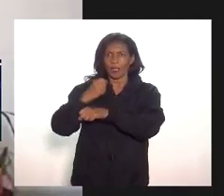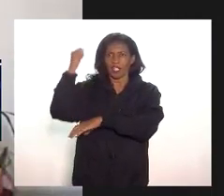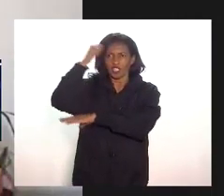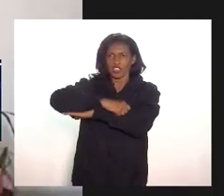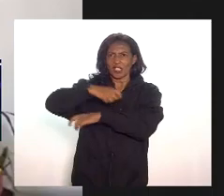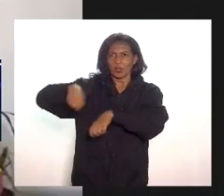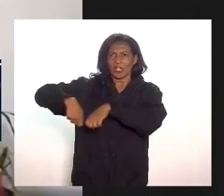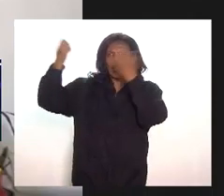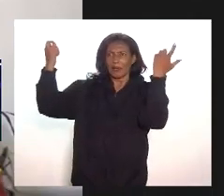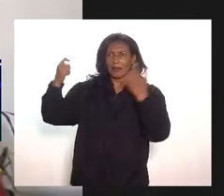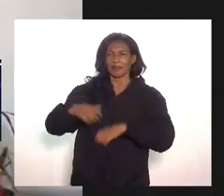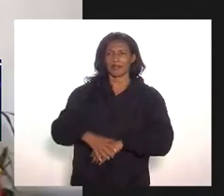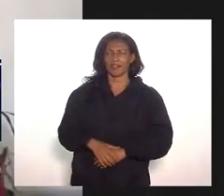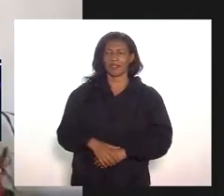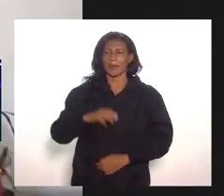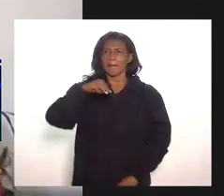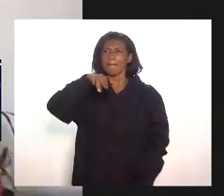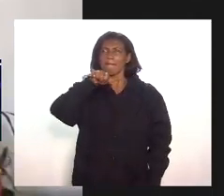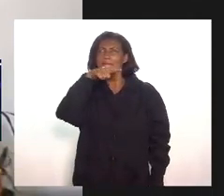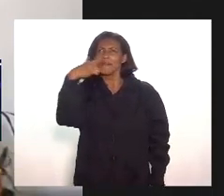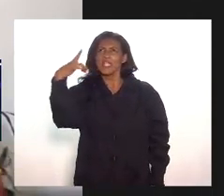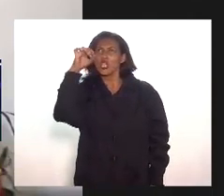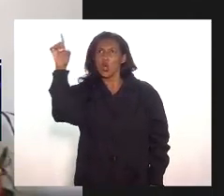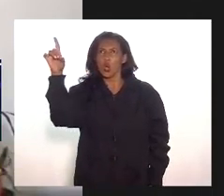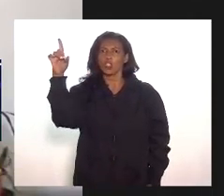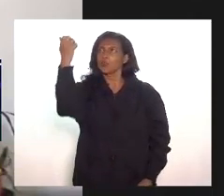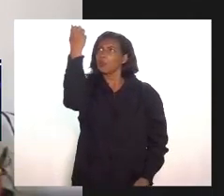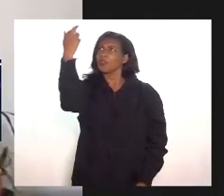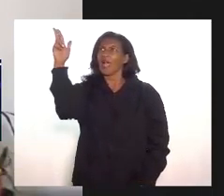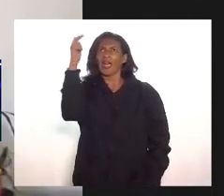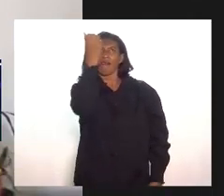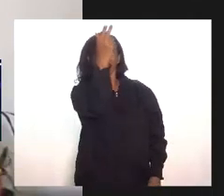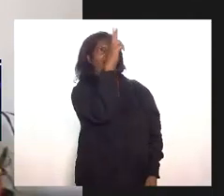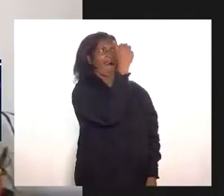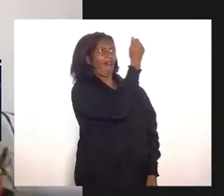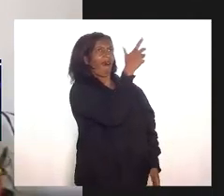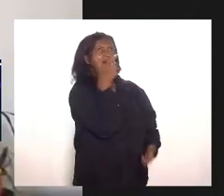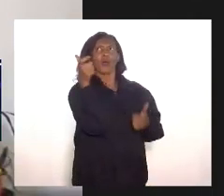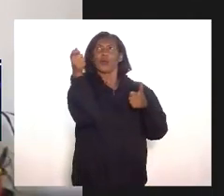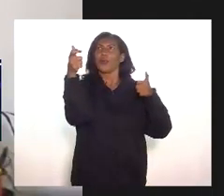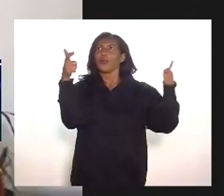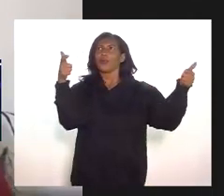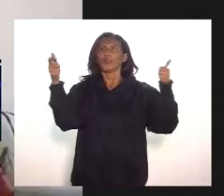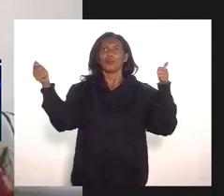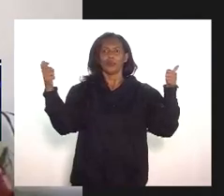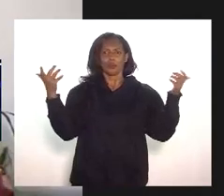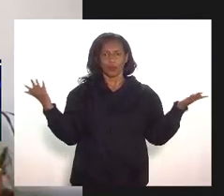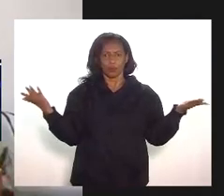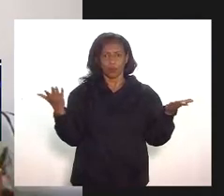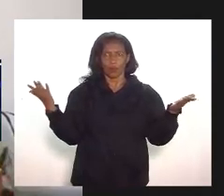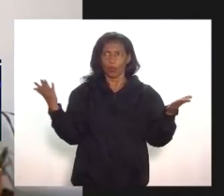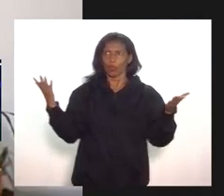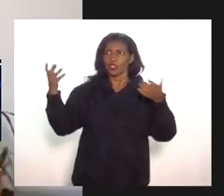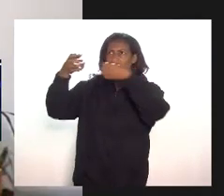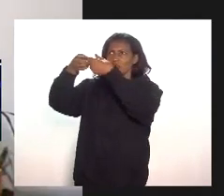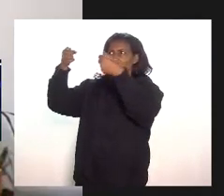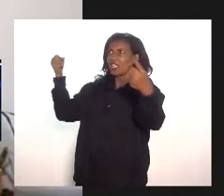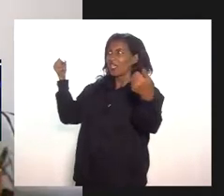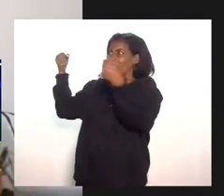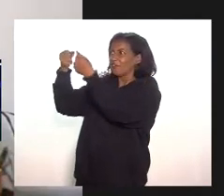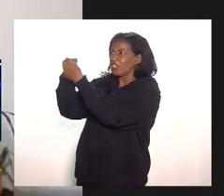foi gasto milhões para climatizar hoje as salas de aula. Então, hoje, as salas de aula com as